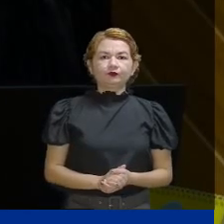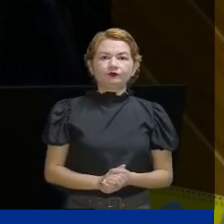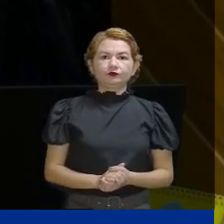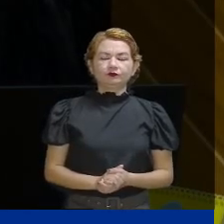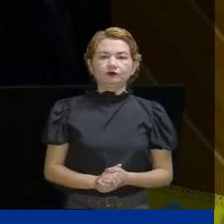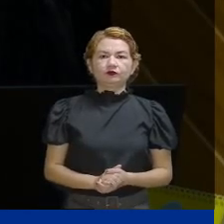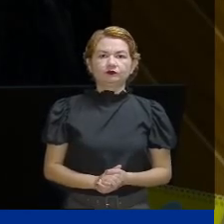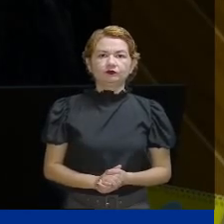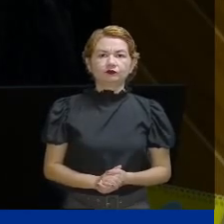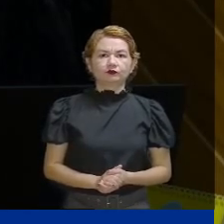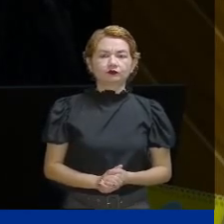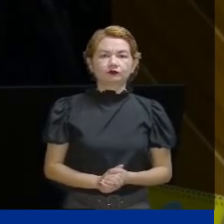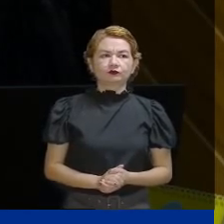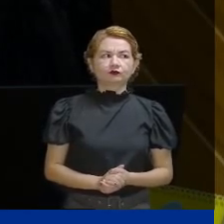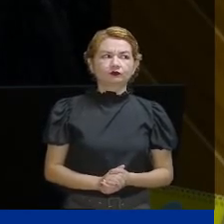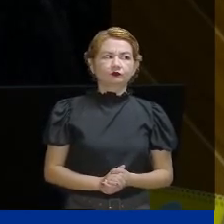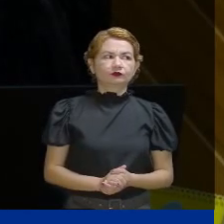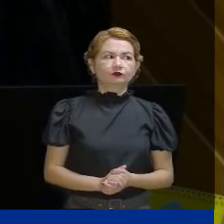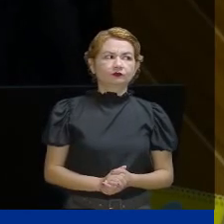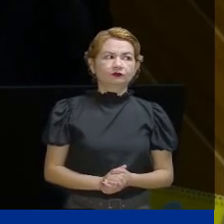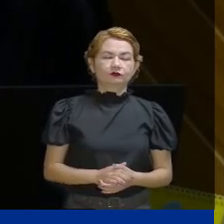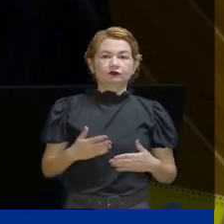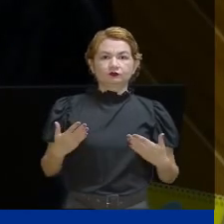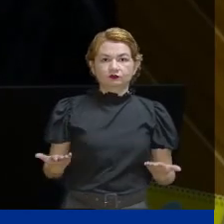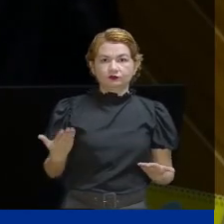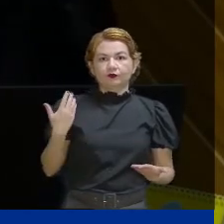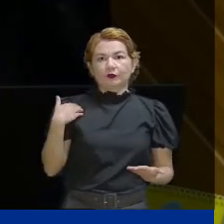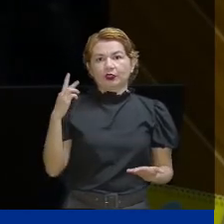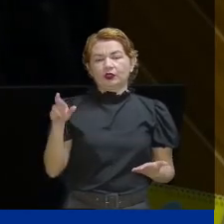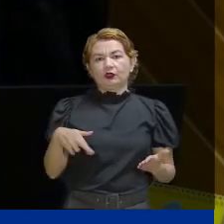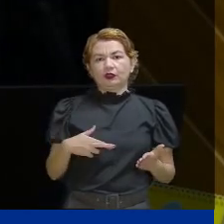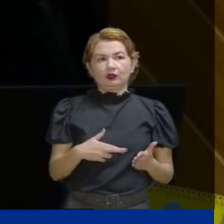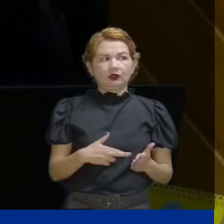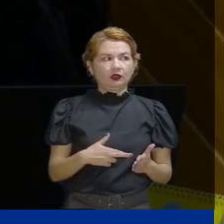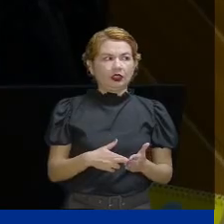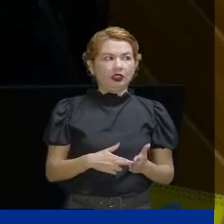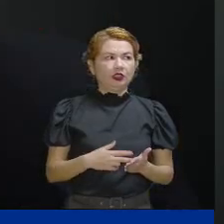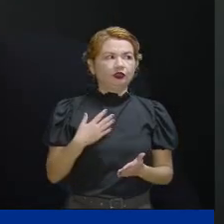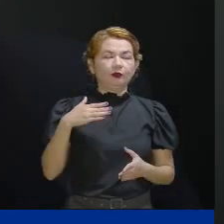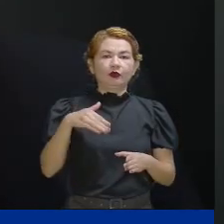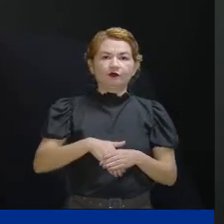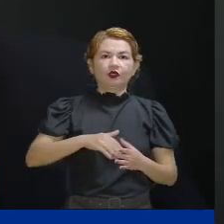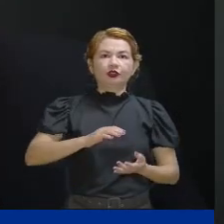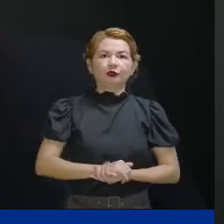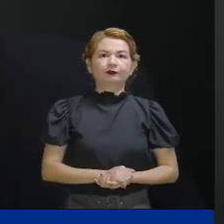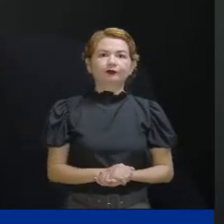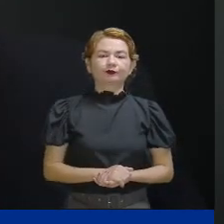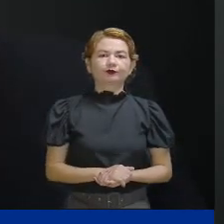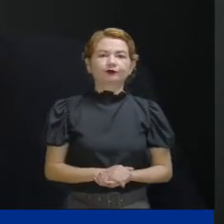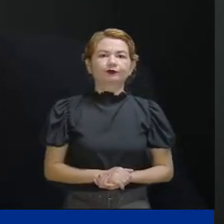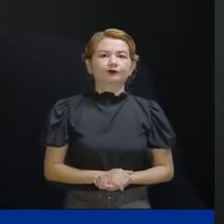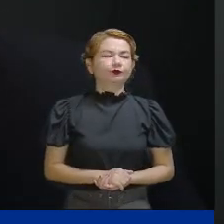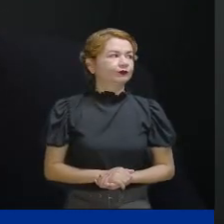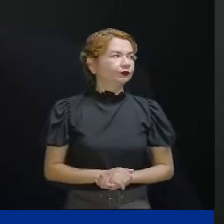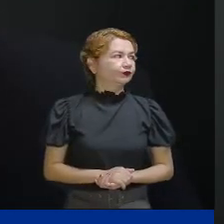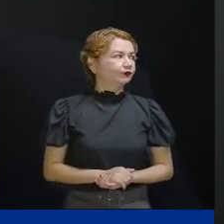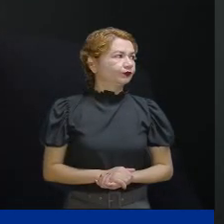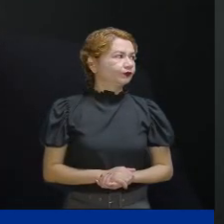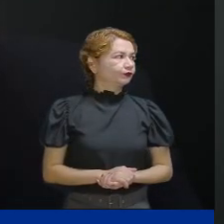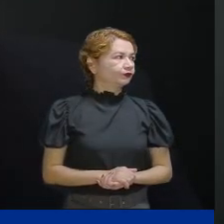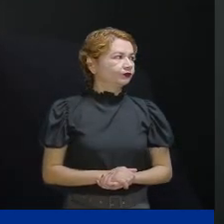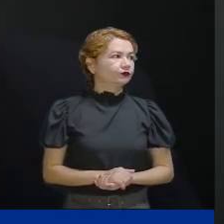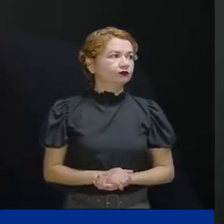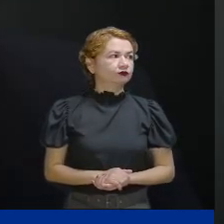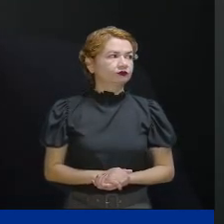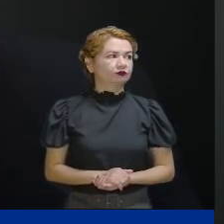da gente fazer essa correção. Assim eu sigo o relator. Eu proponho o resultado. O Excelente. TRE,